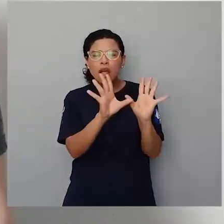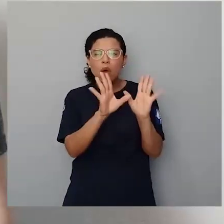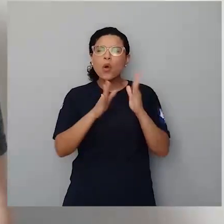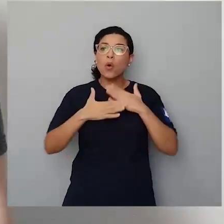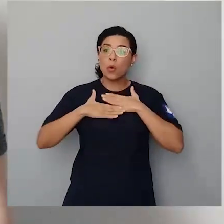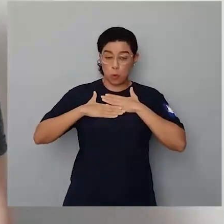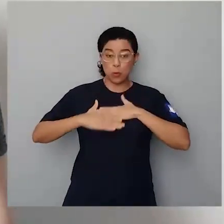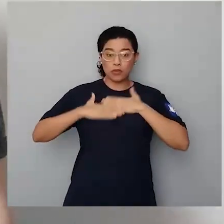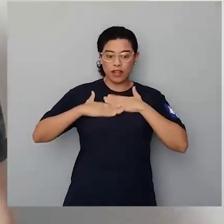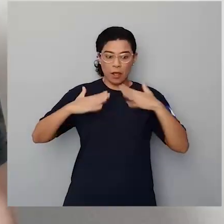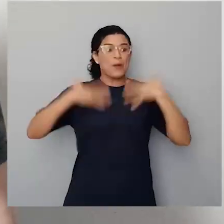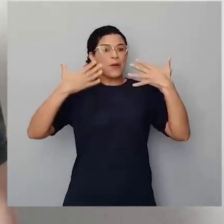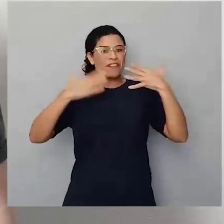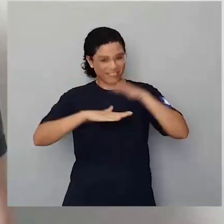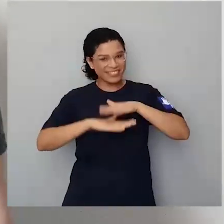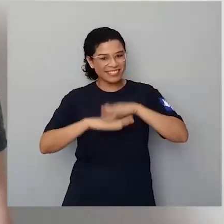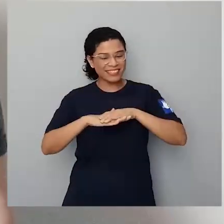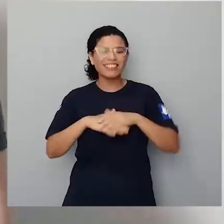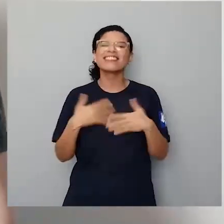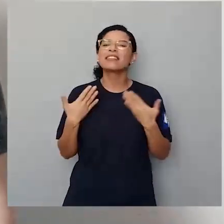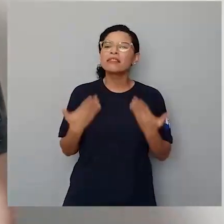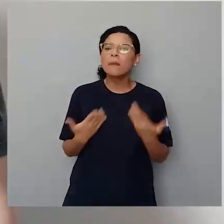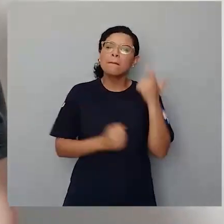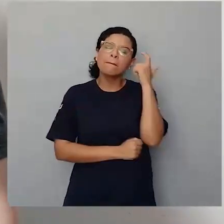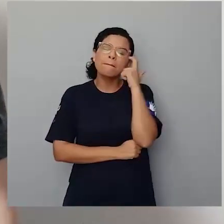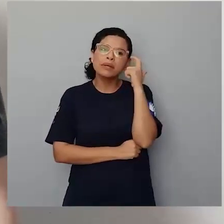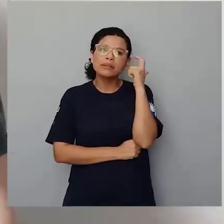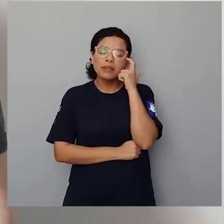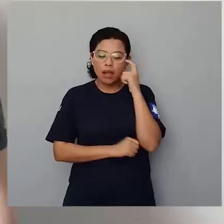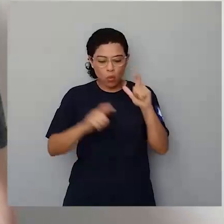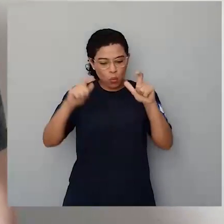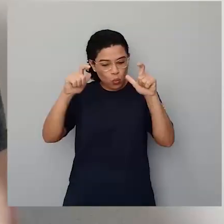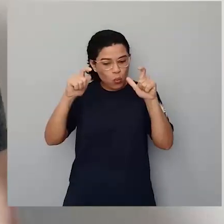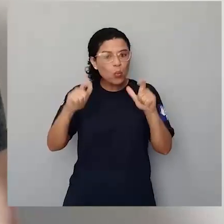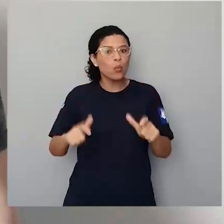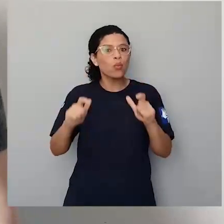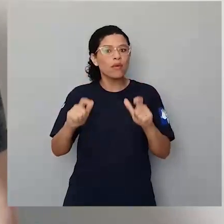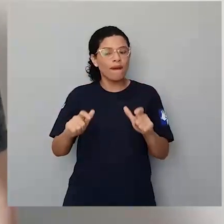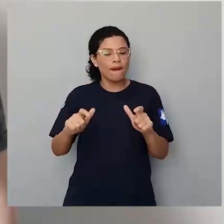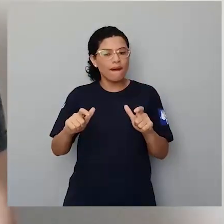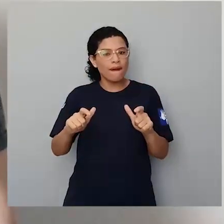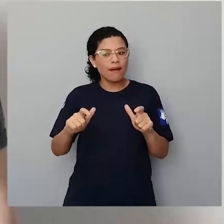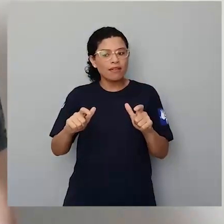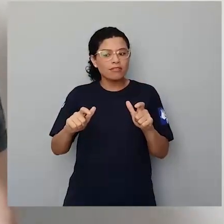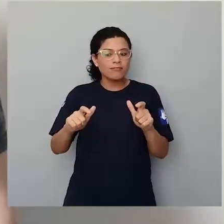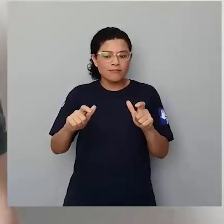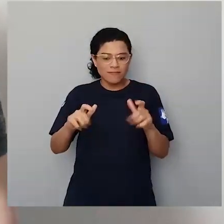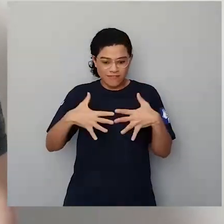você gostaria de surpreender. Aí eu gostaria que vocês pensassem num lugar em que